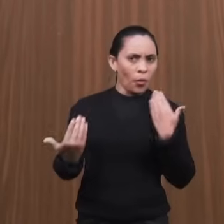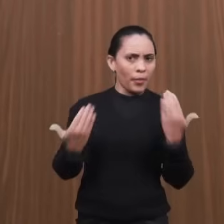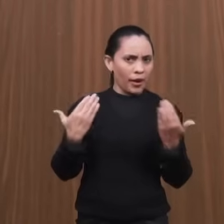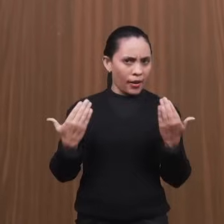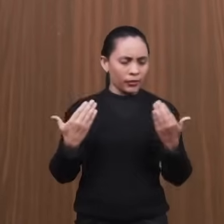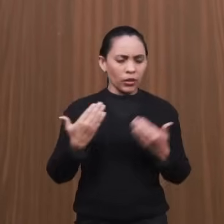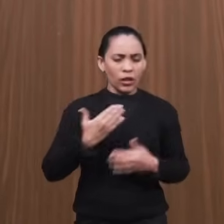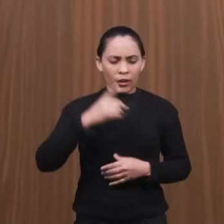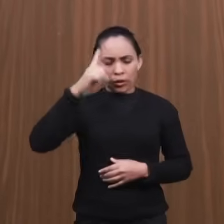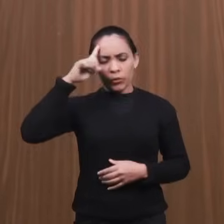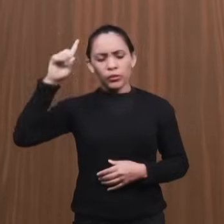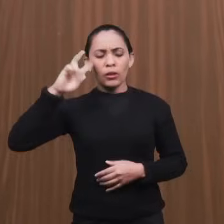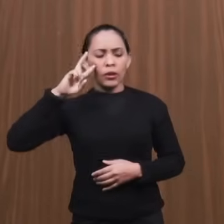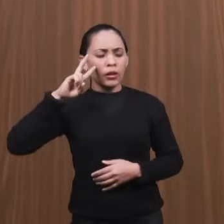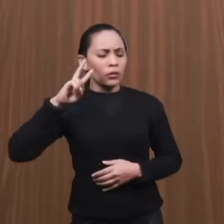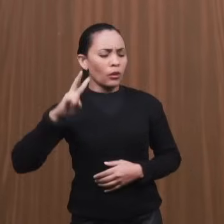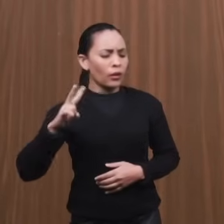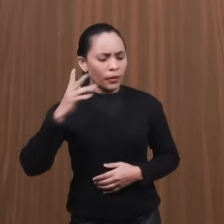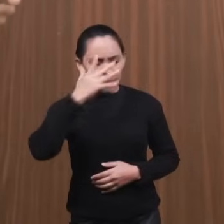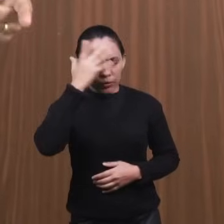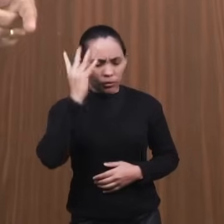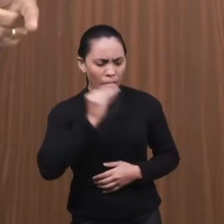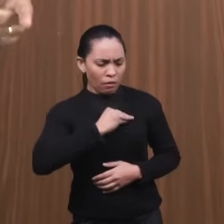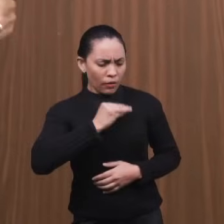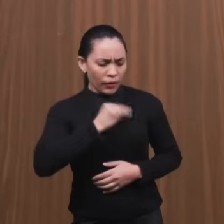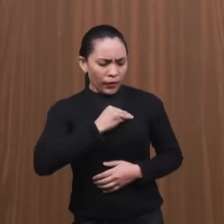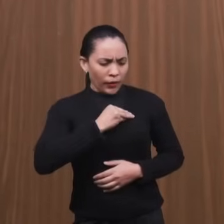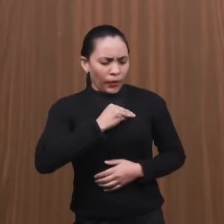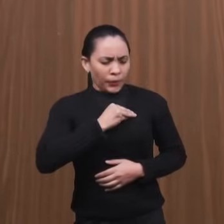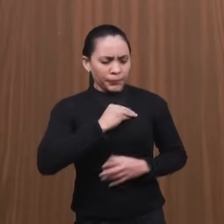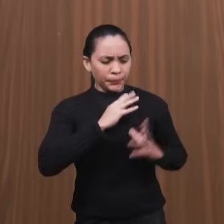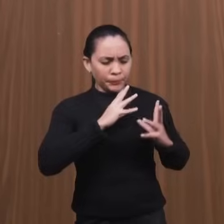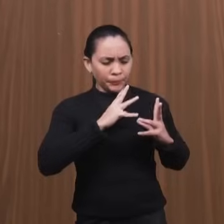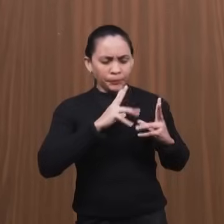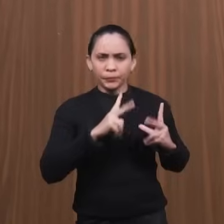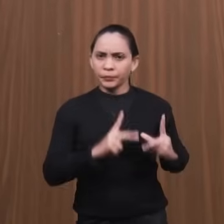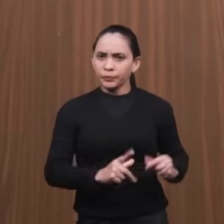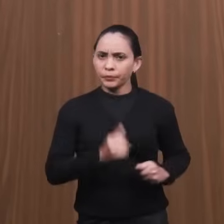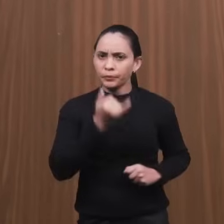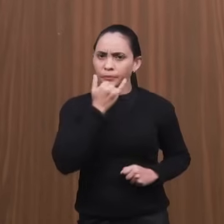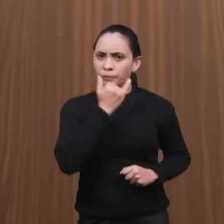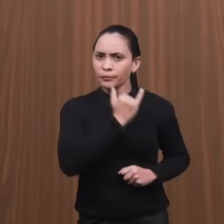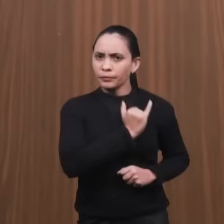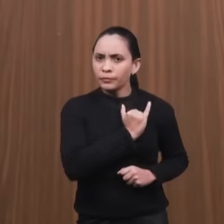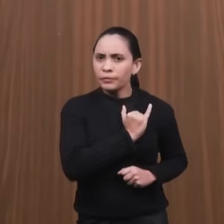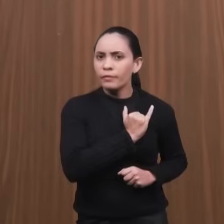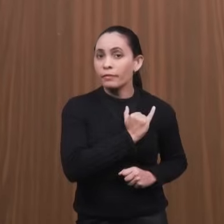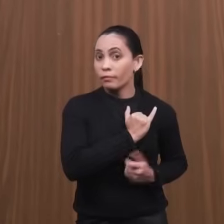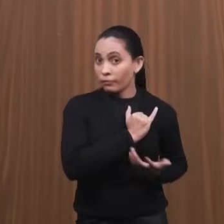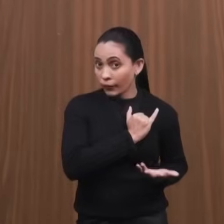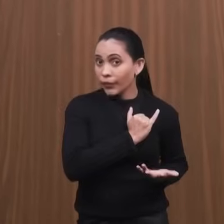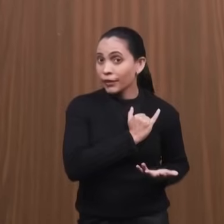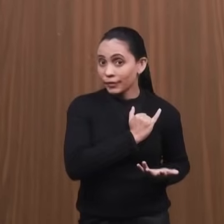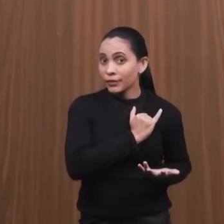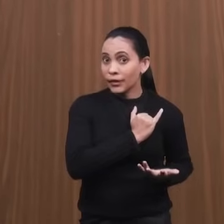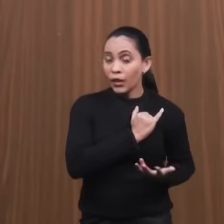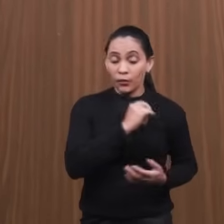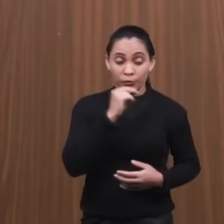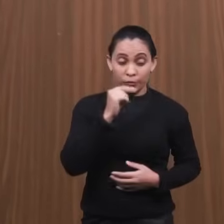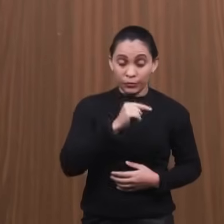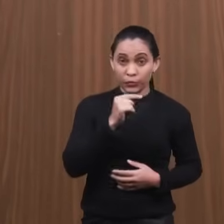pecador, mas abomina o pecado. O papel da igreja é receber aquele que vem.